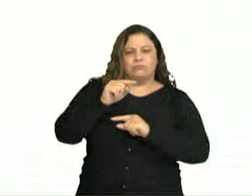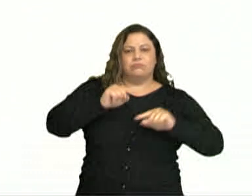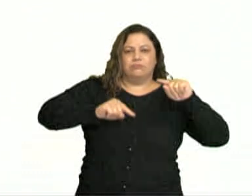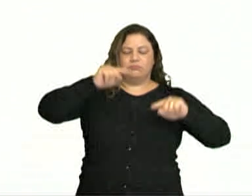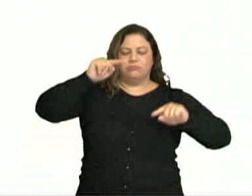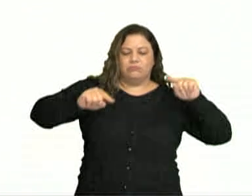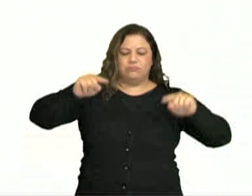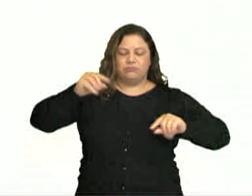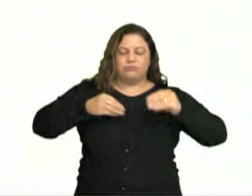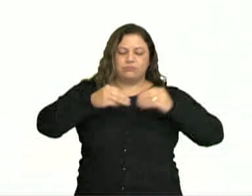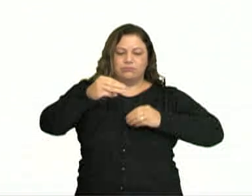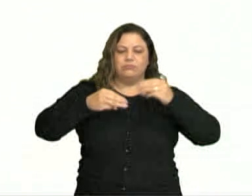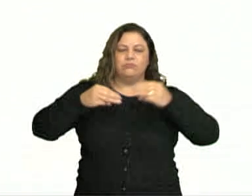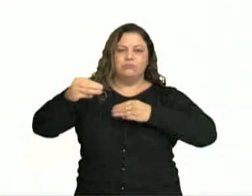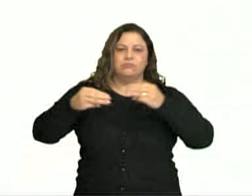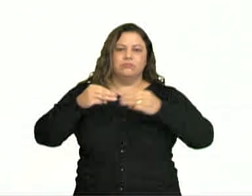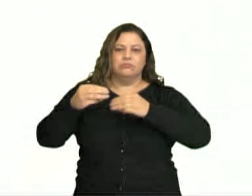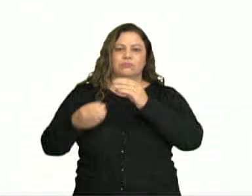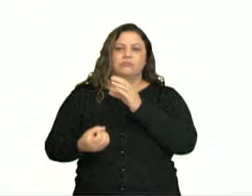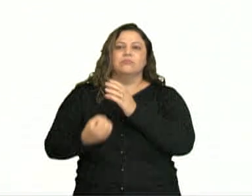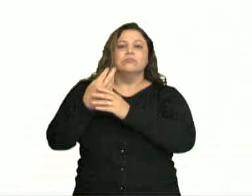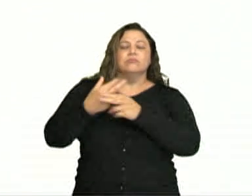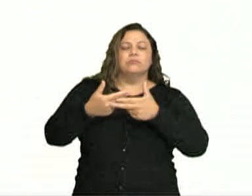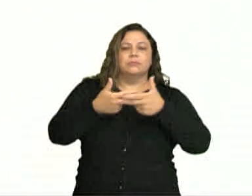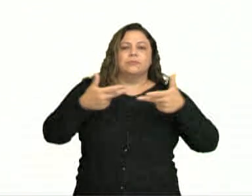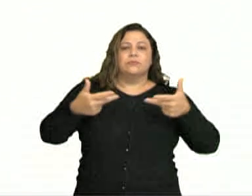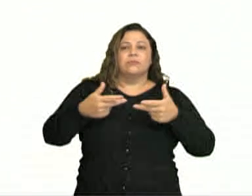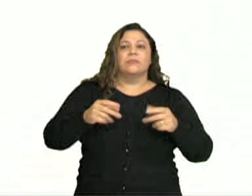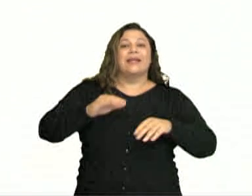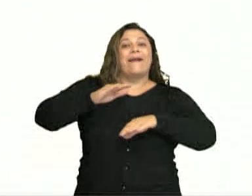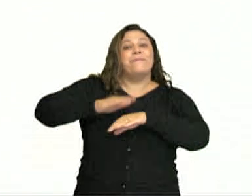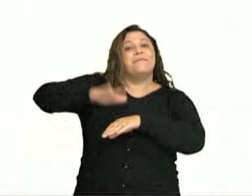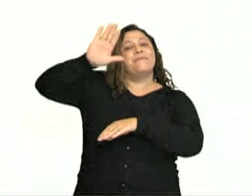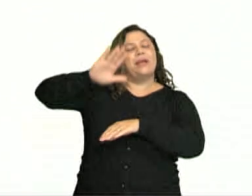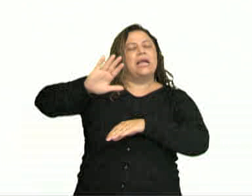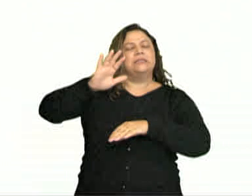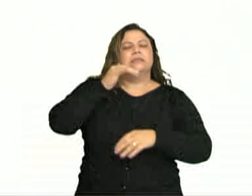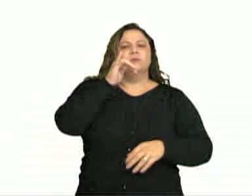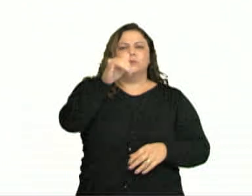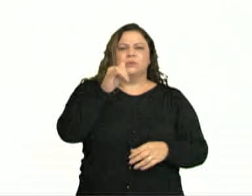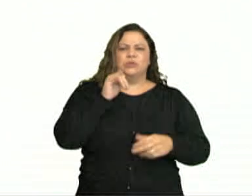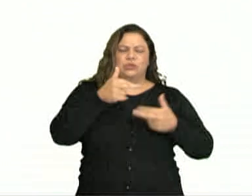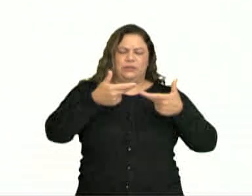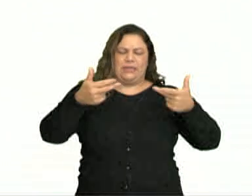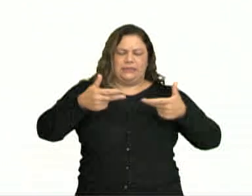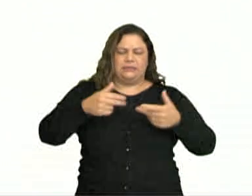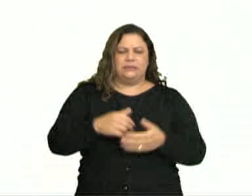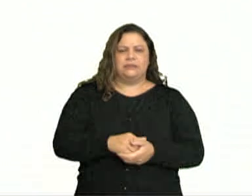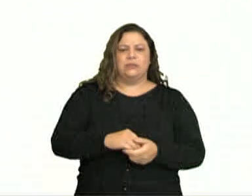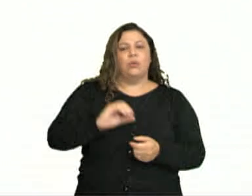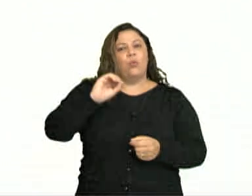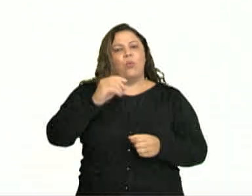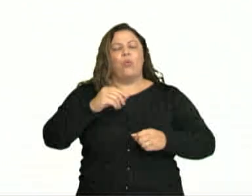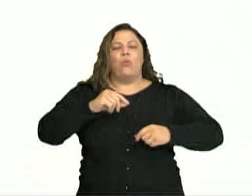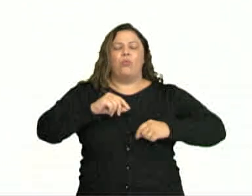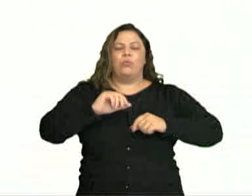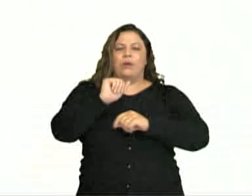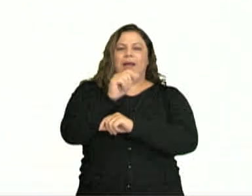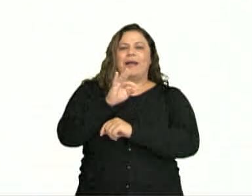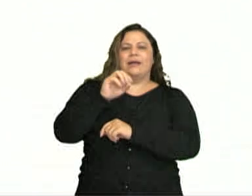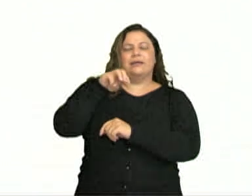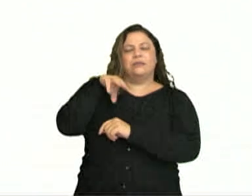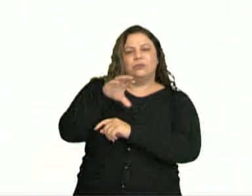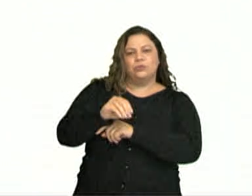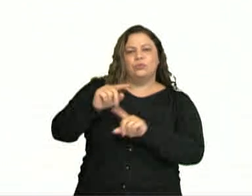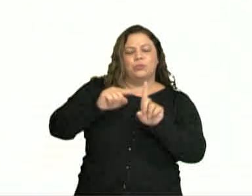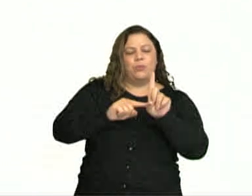ou moléculas que constituem o corpo. Assim, quanto maior for a agitação térmica das moléculas ou átomos, maior será a sua